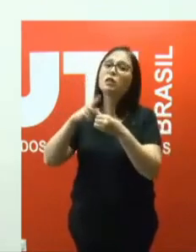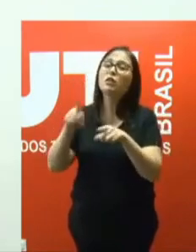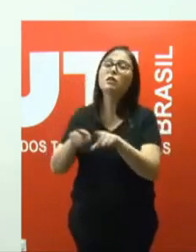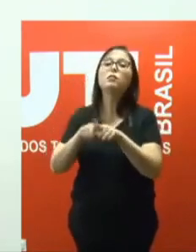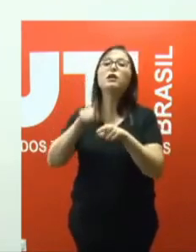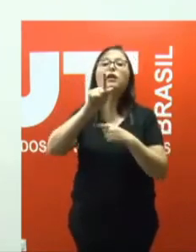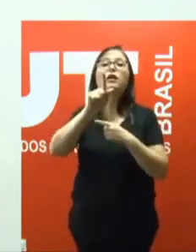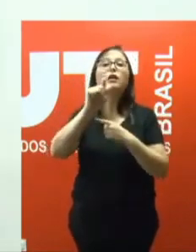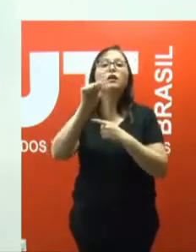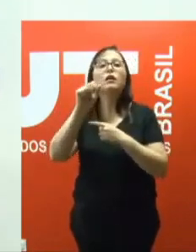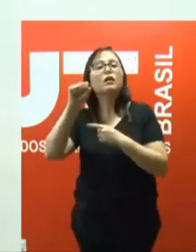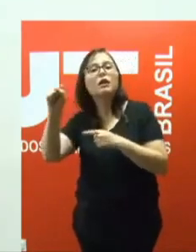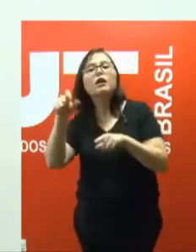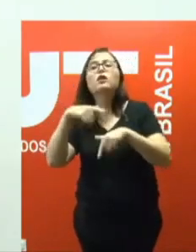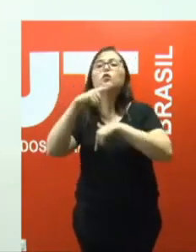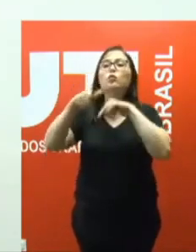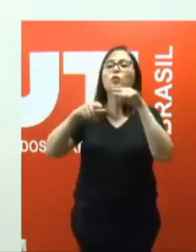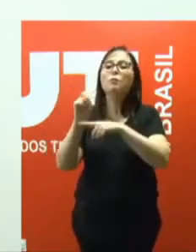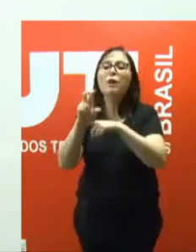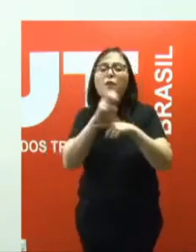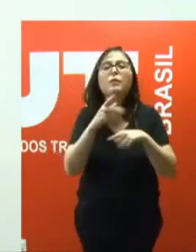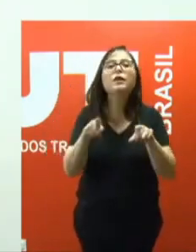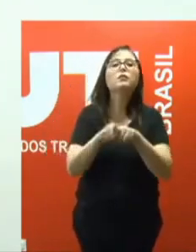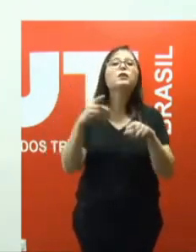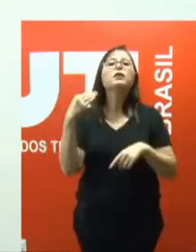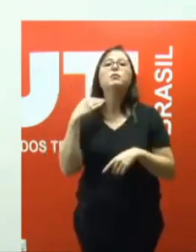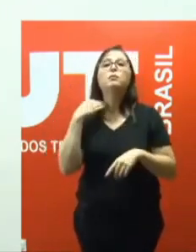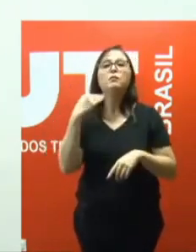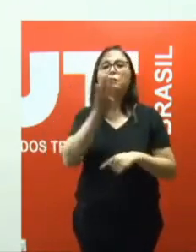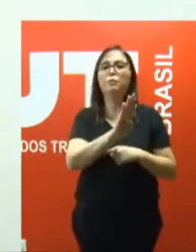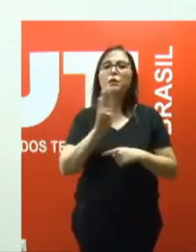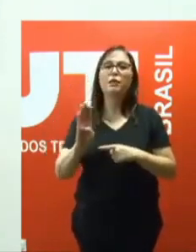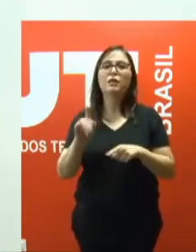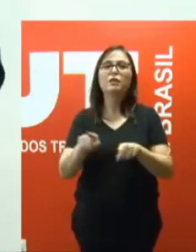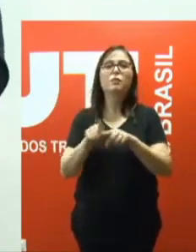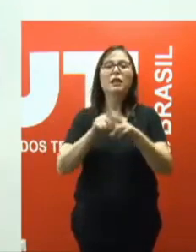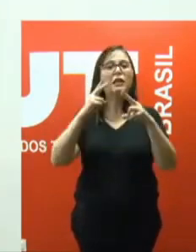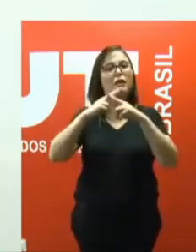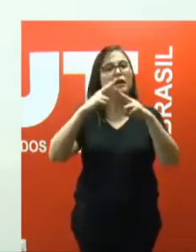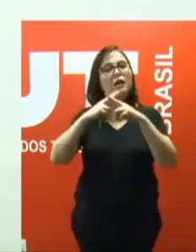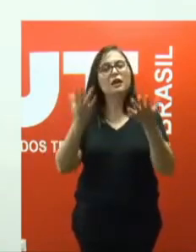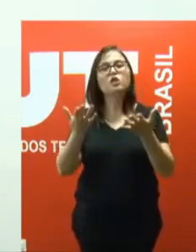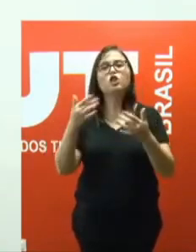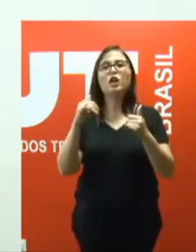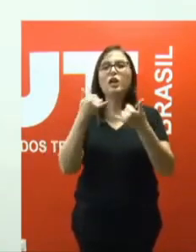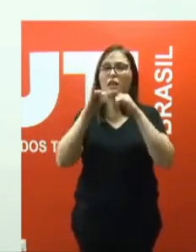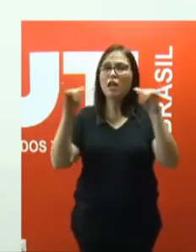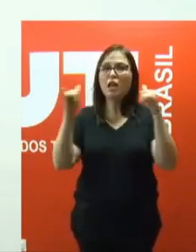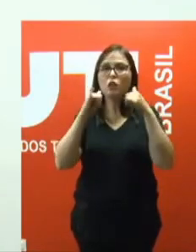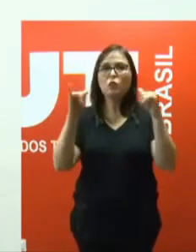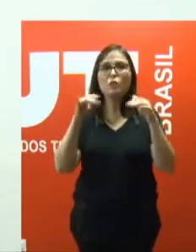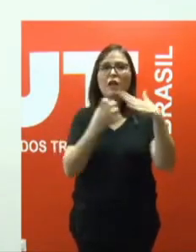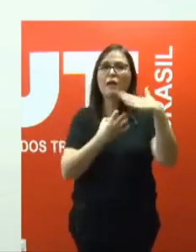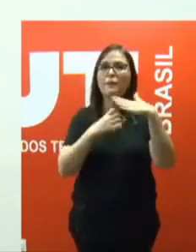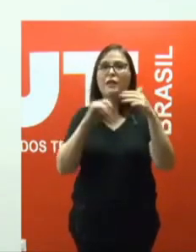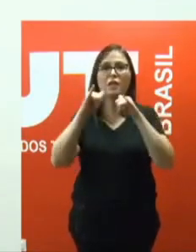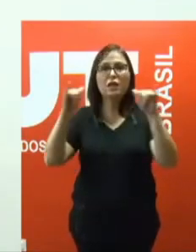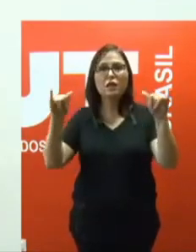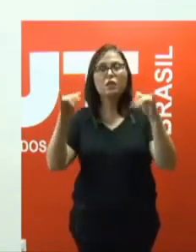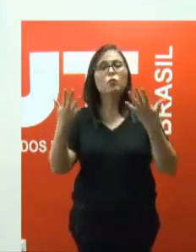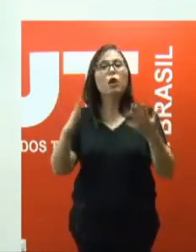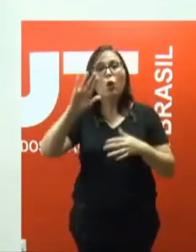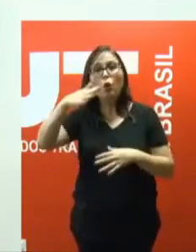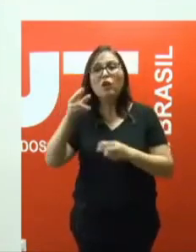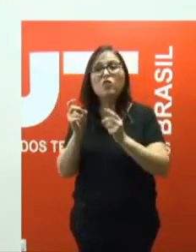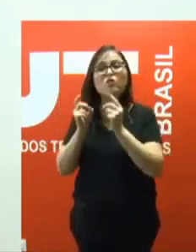gasodutos, dos empregos, do Banco do Brasil, da Caixa Econômica, sabe? Não vai fazer da Eletrobras. Olha que eles venderam